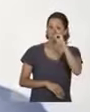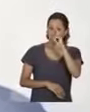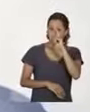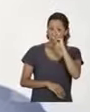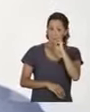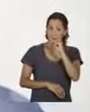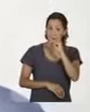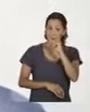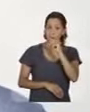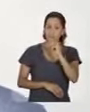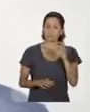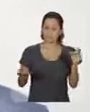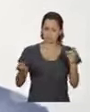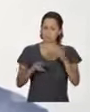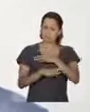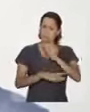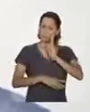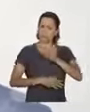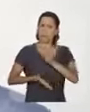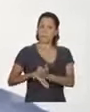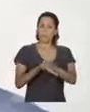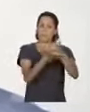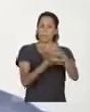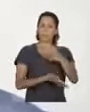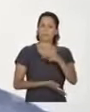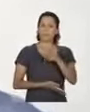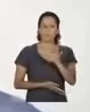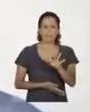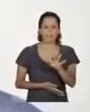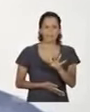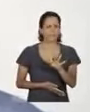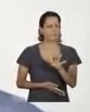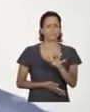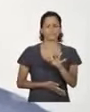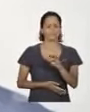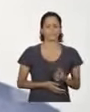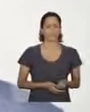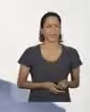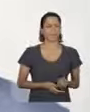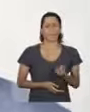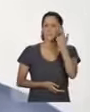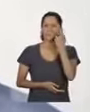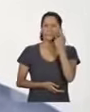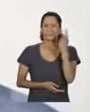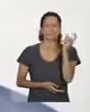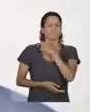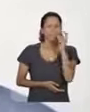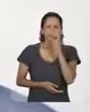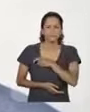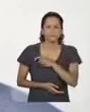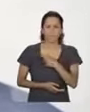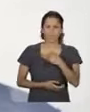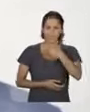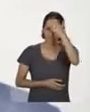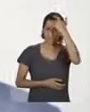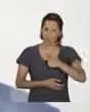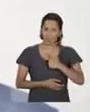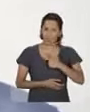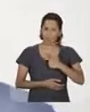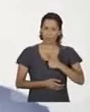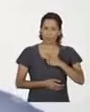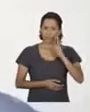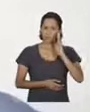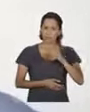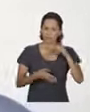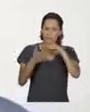Geraldo Alckmin estaríamos dispostos a dar apoio ao PT. Isso é um absurdo. Logo eu, que